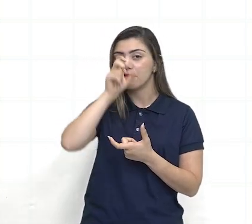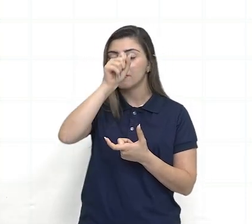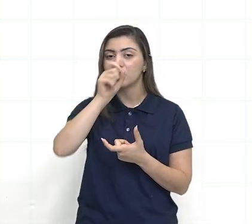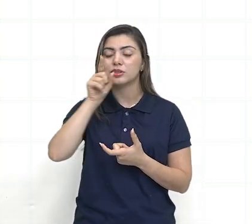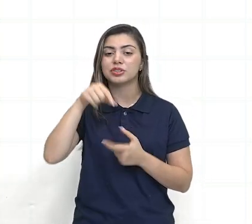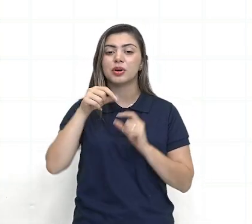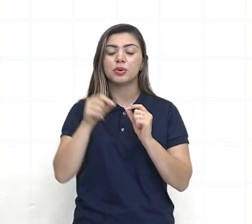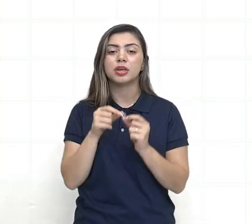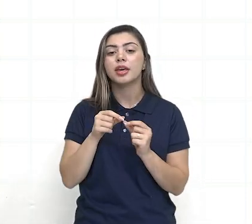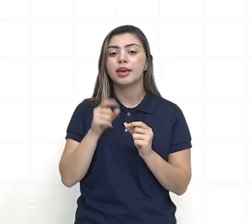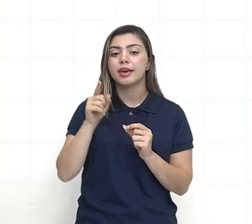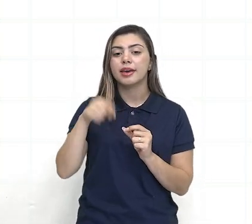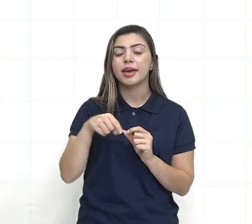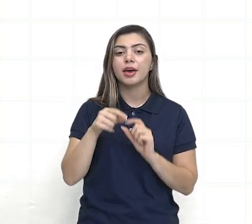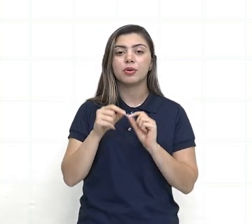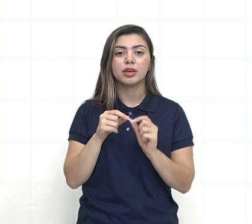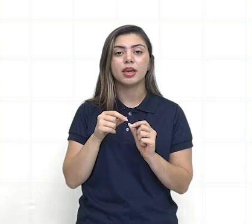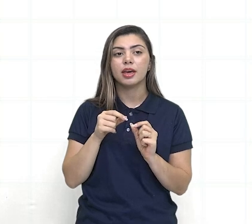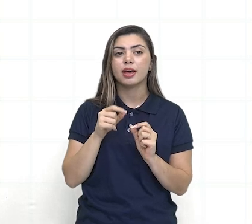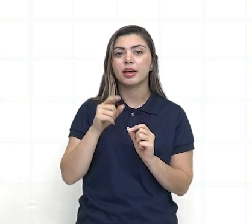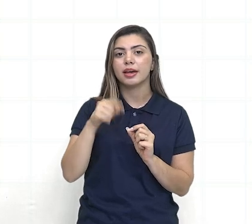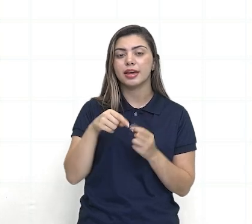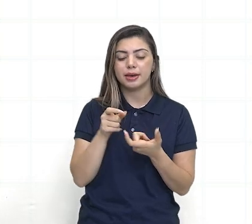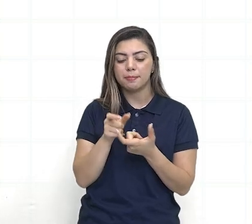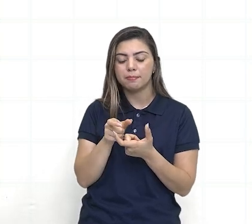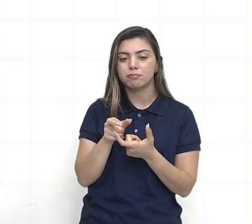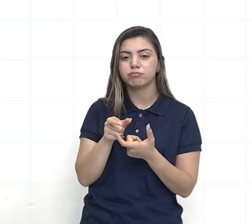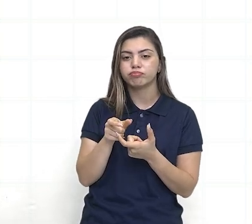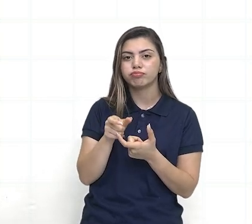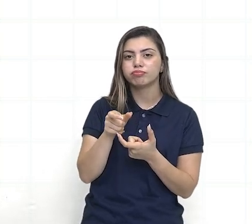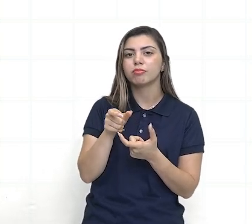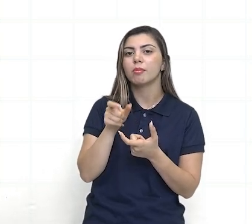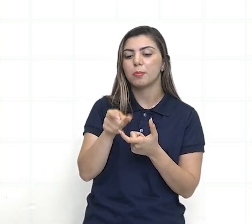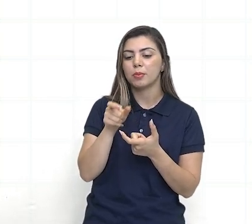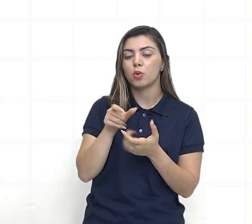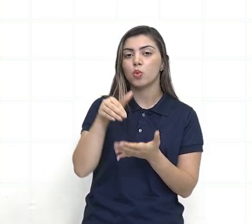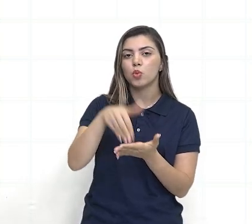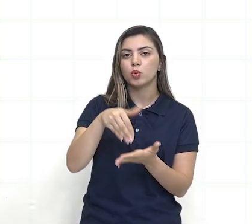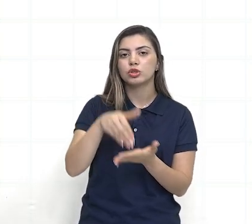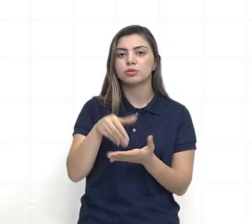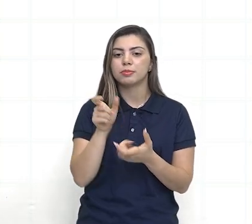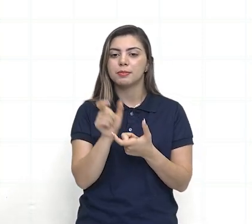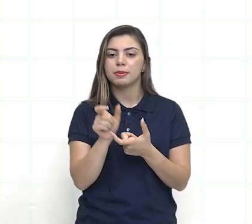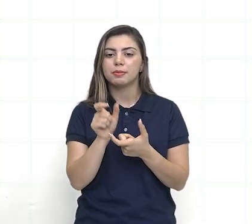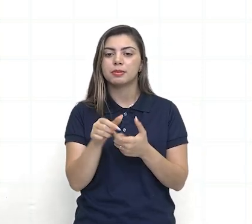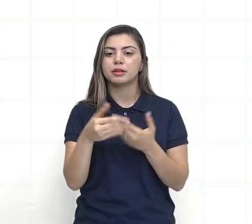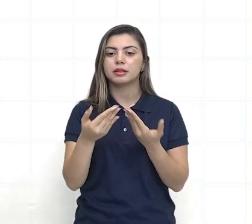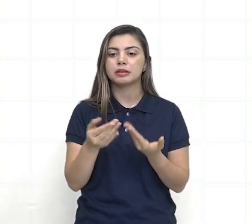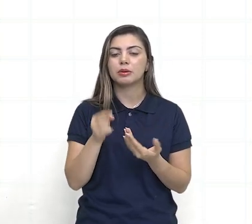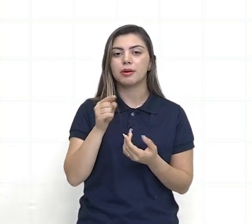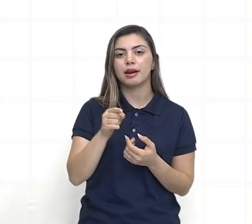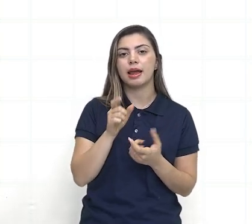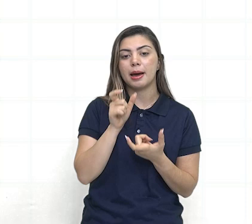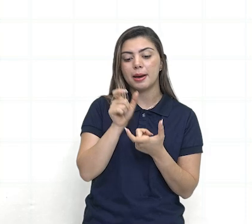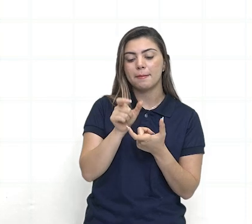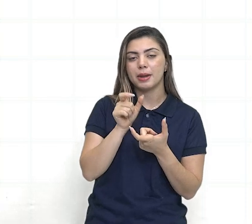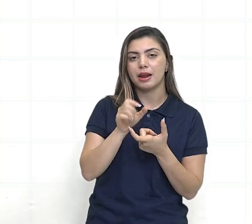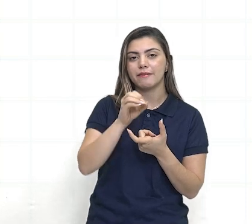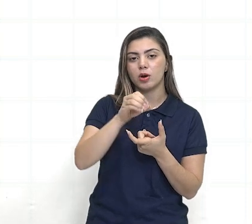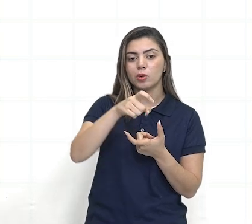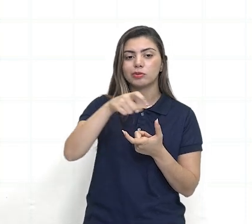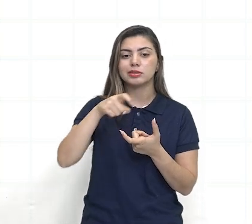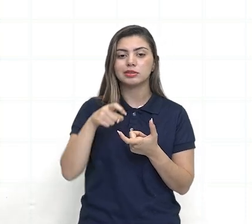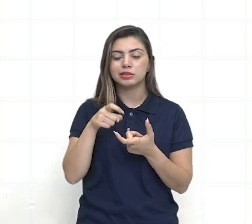última posição, na última sílaba da palavra. Então, acentua-se graficamente as palavras